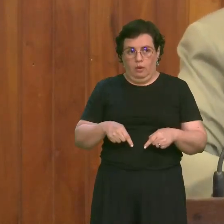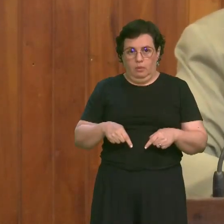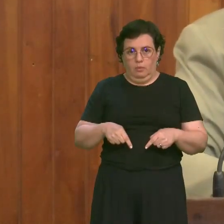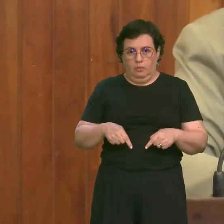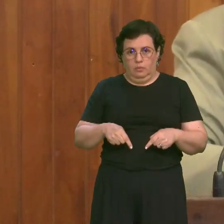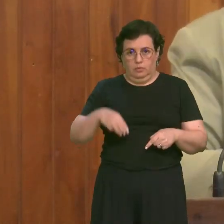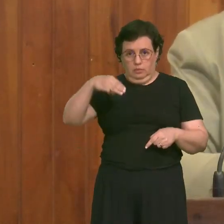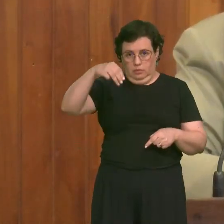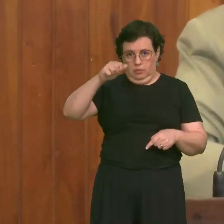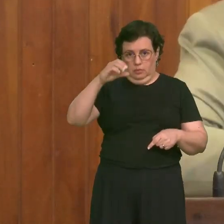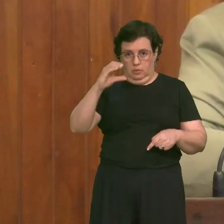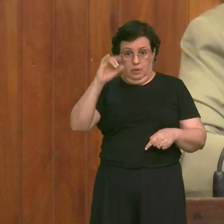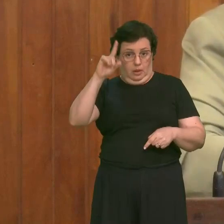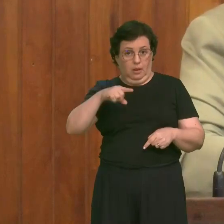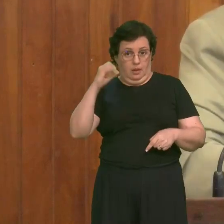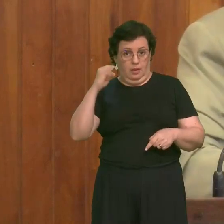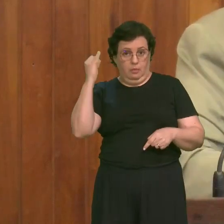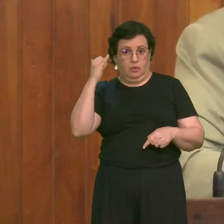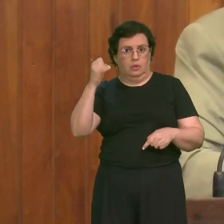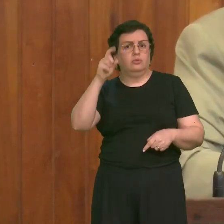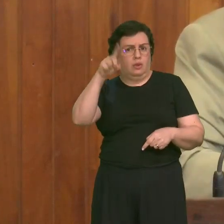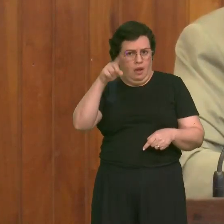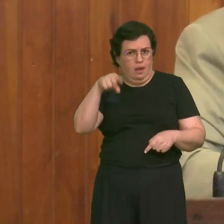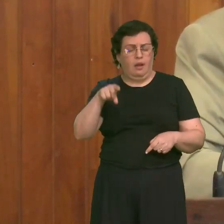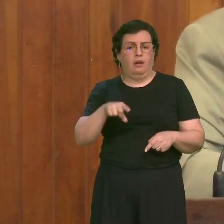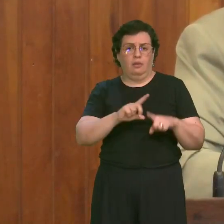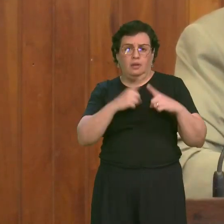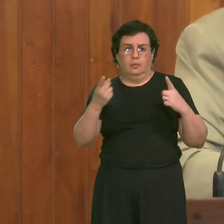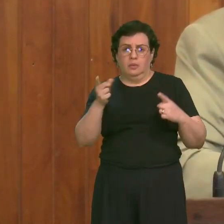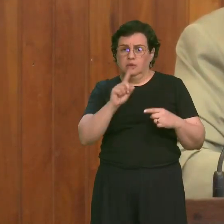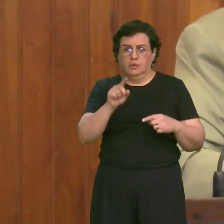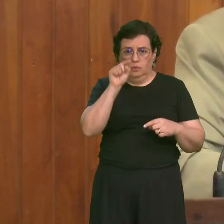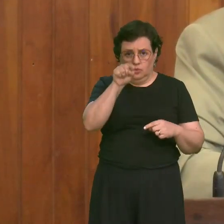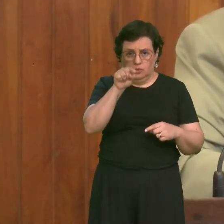Lógico que é mas não é só o campo do mar